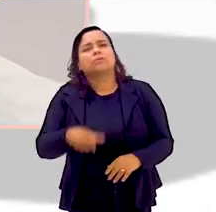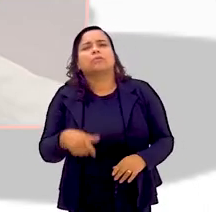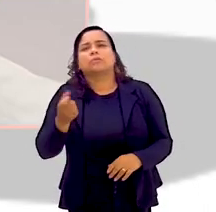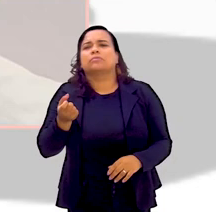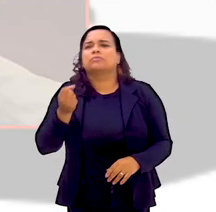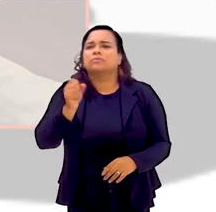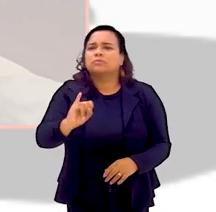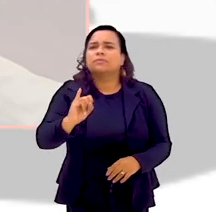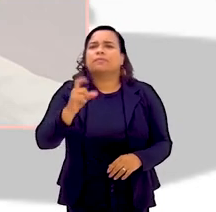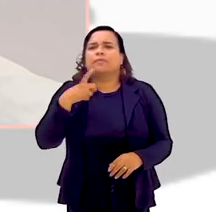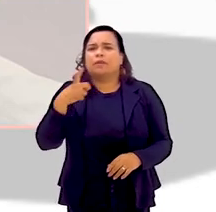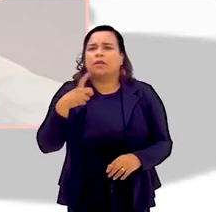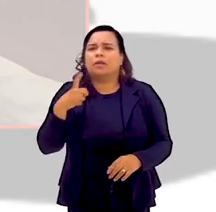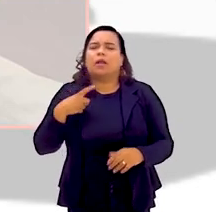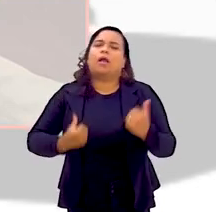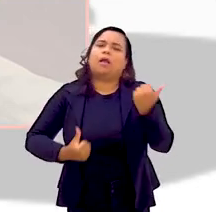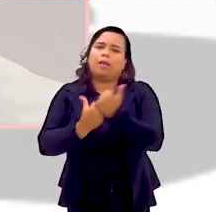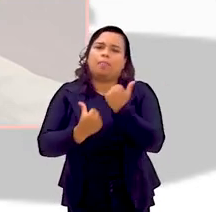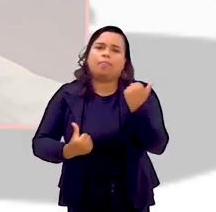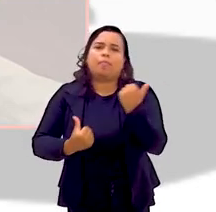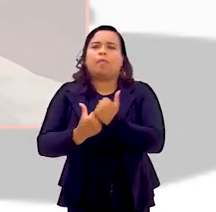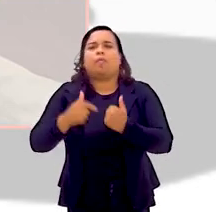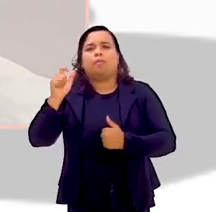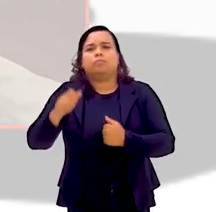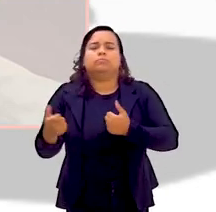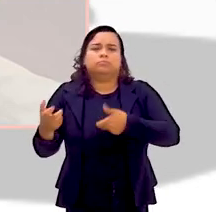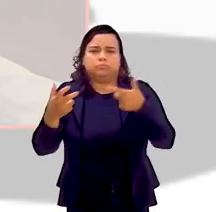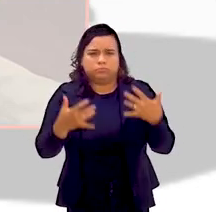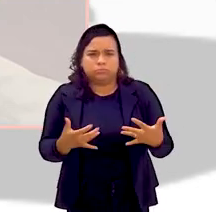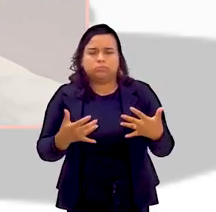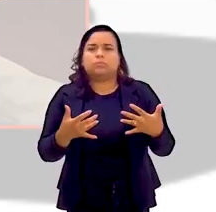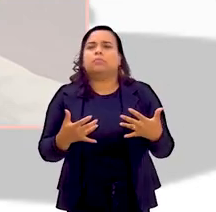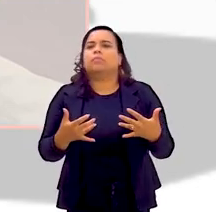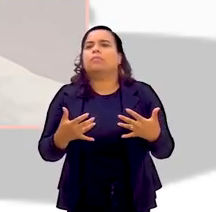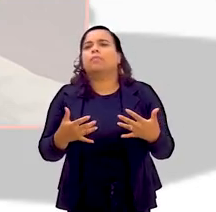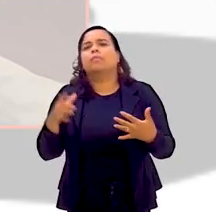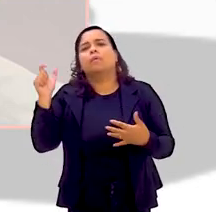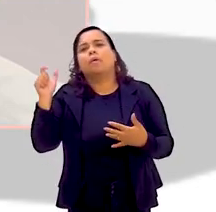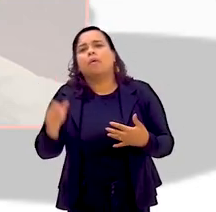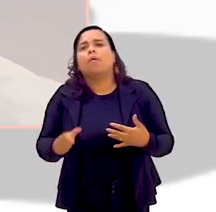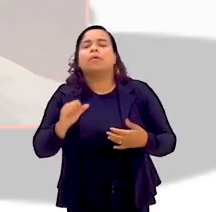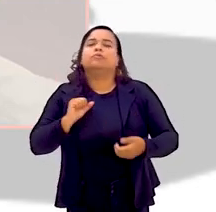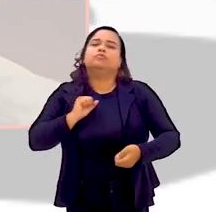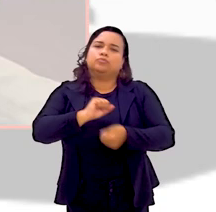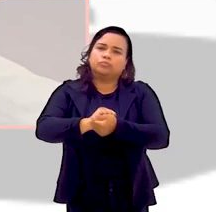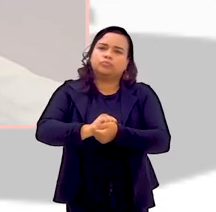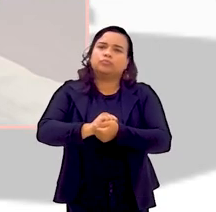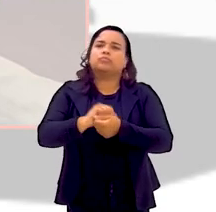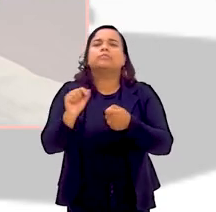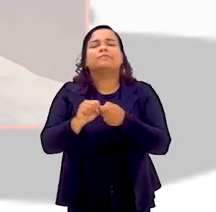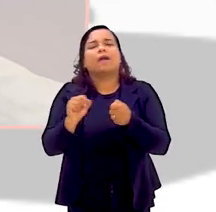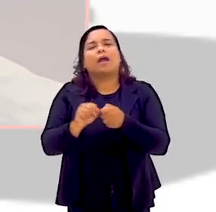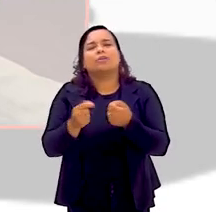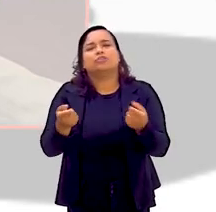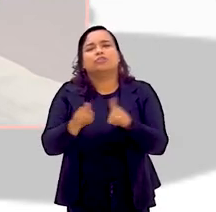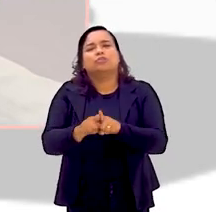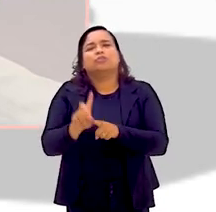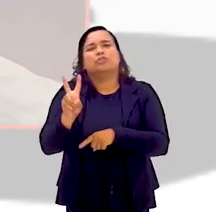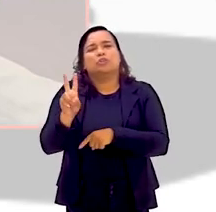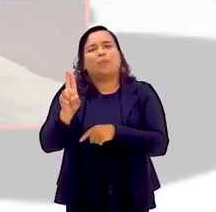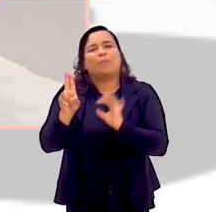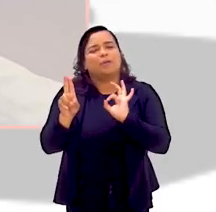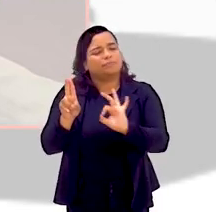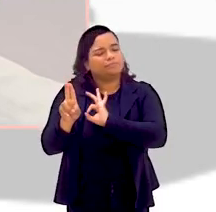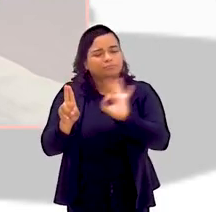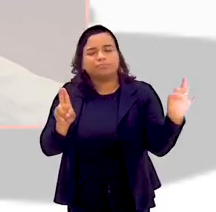mas que já está sanado, tenho certeza, pelo apoio que ela está recebendo do presidente da República. Ele e ela juntos vão fazer uma grande dupla no